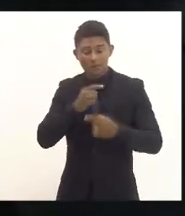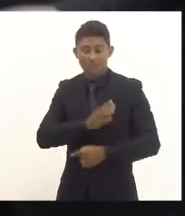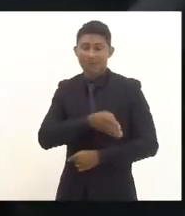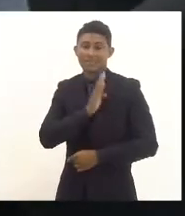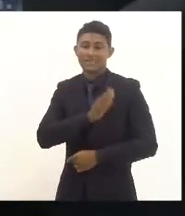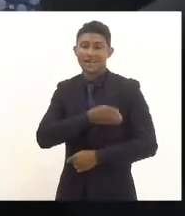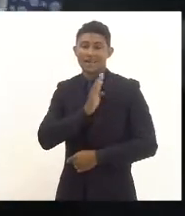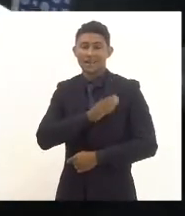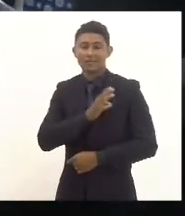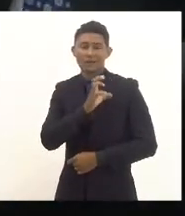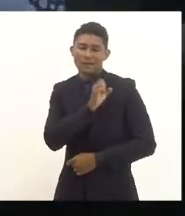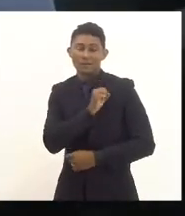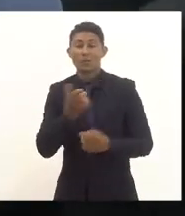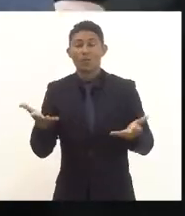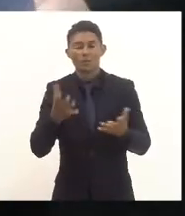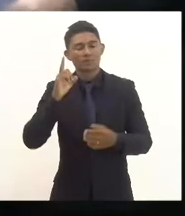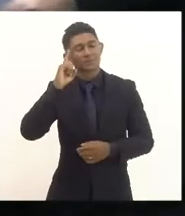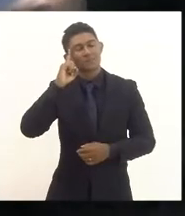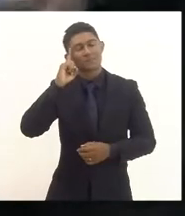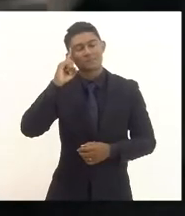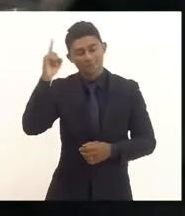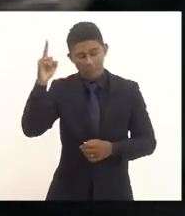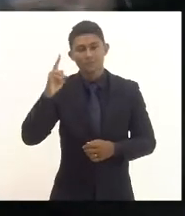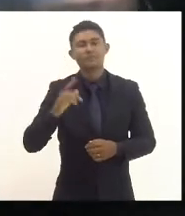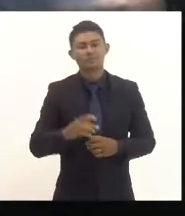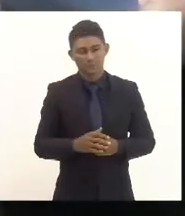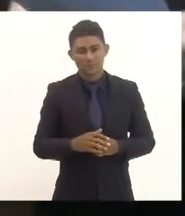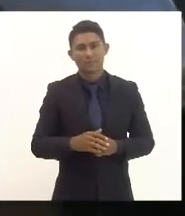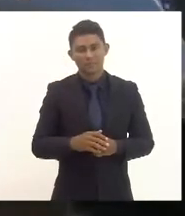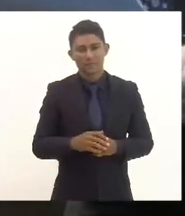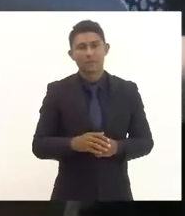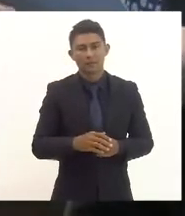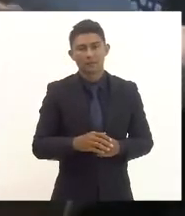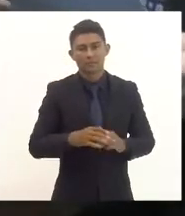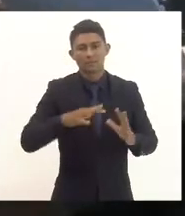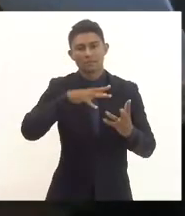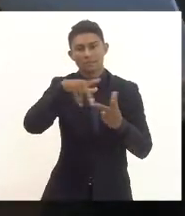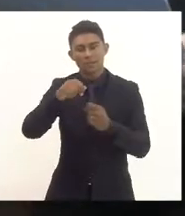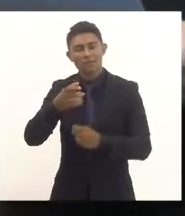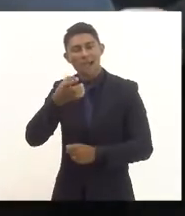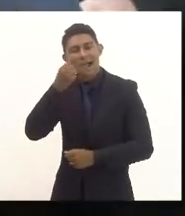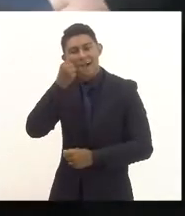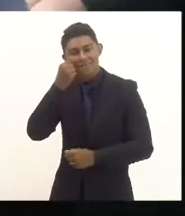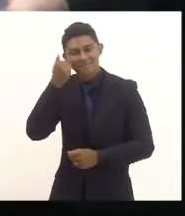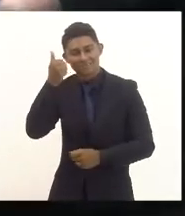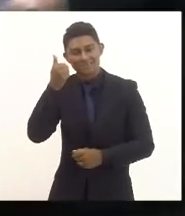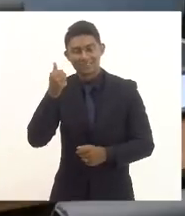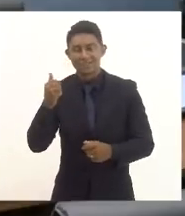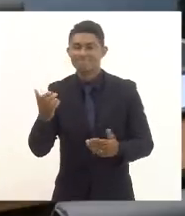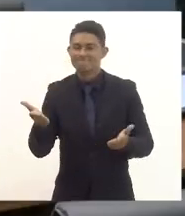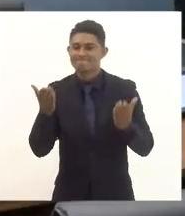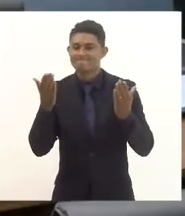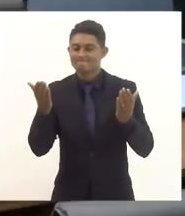comemoramos esse dia que é o dia nacional da adoção viva adoção